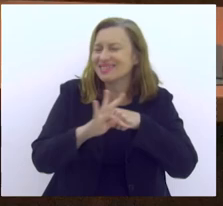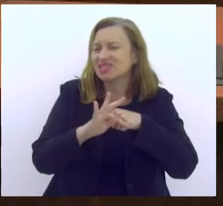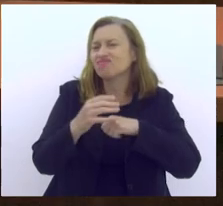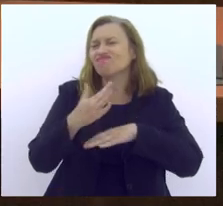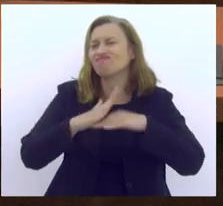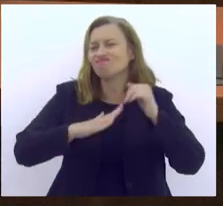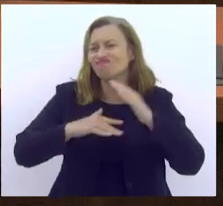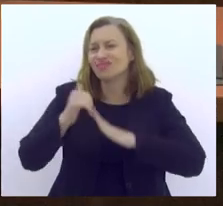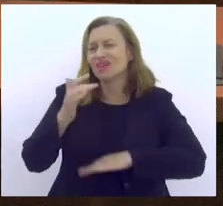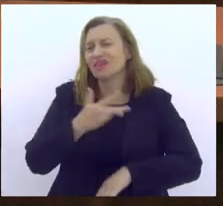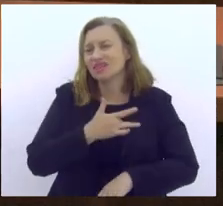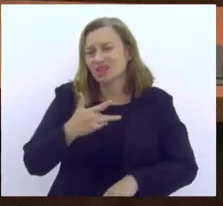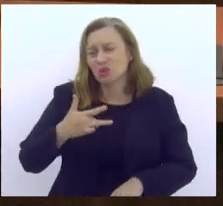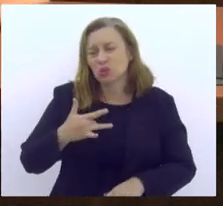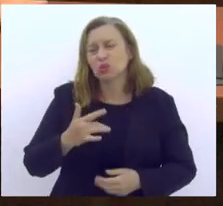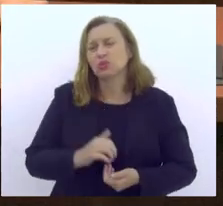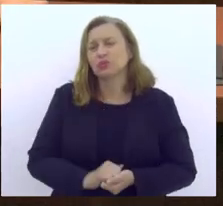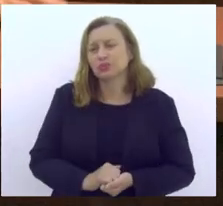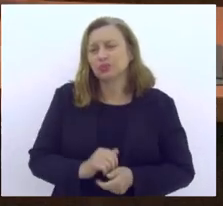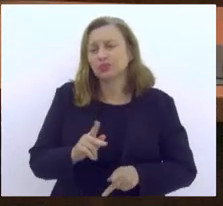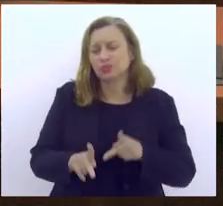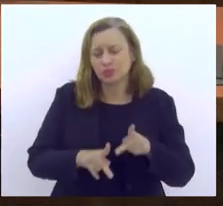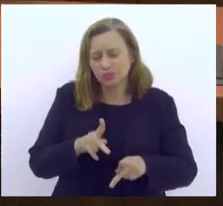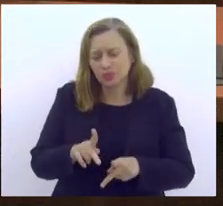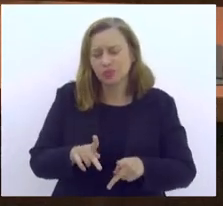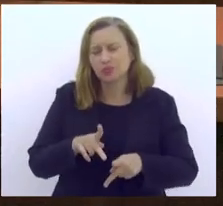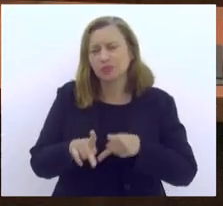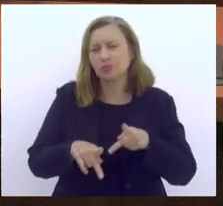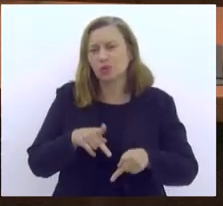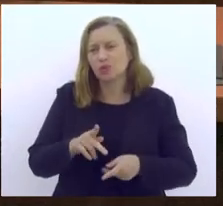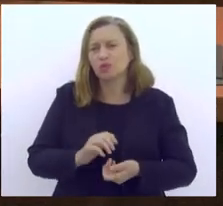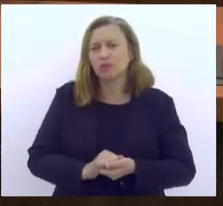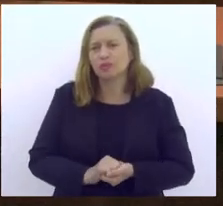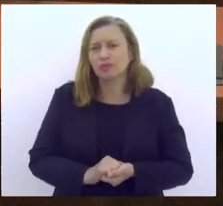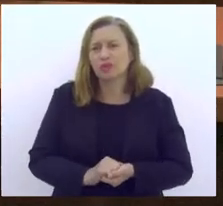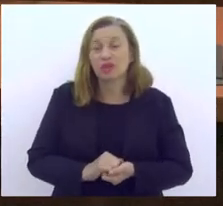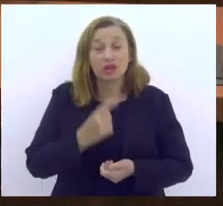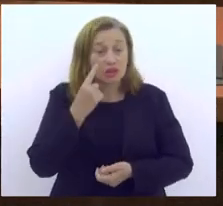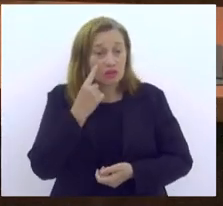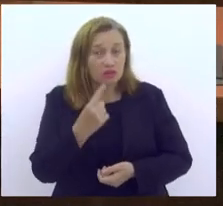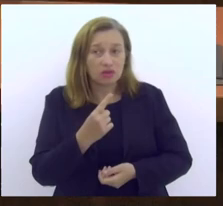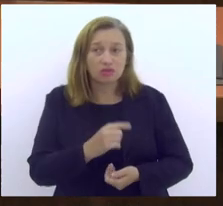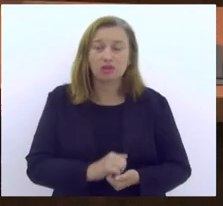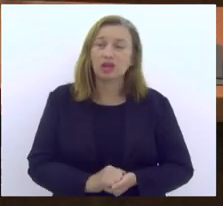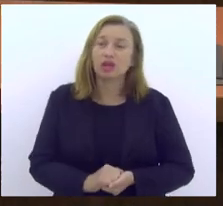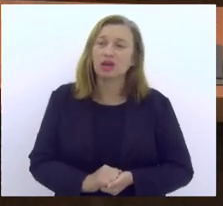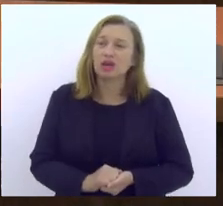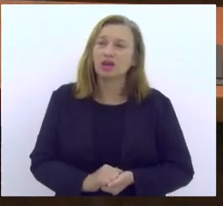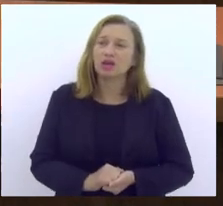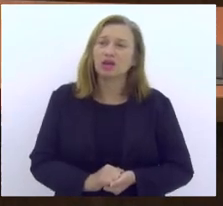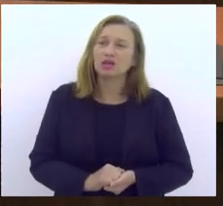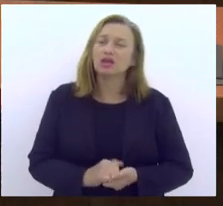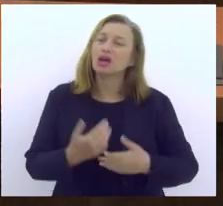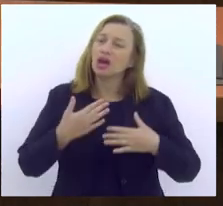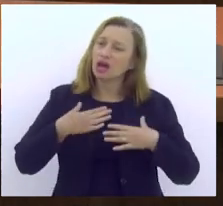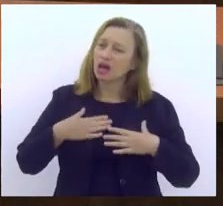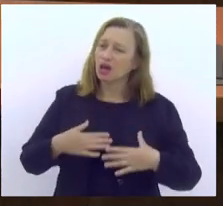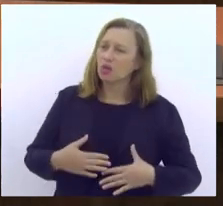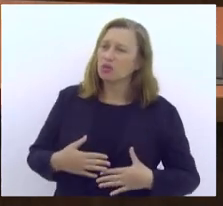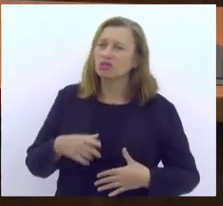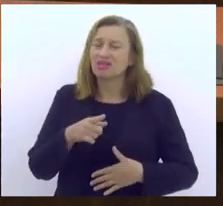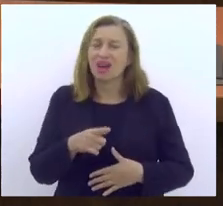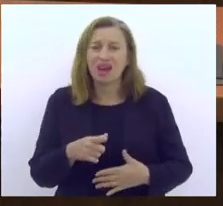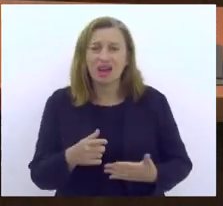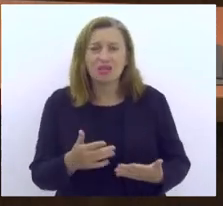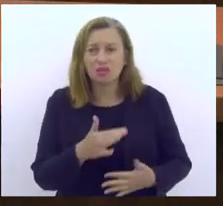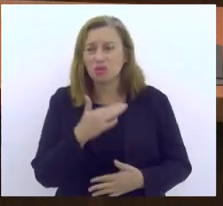garantir mais saúde, mais bem-estar para a população. Estavam ali conversando, assistindo uma partida de futebol, depois relaxando, e foram